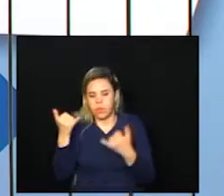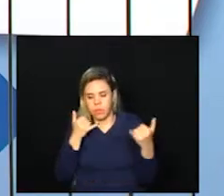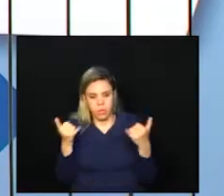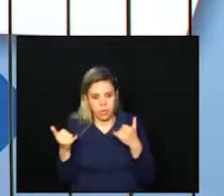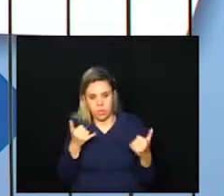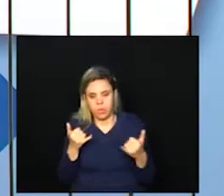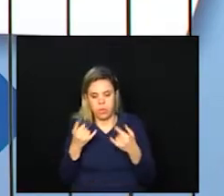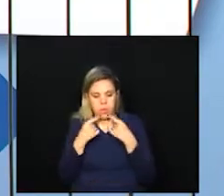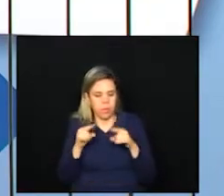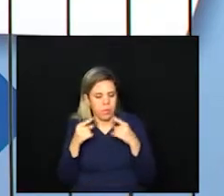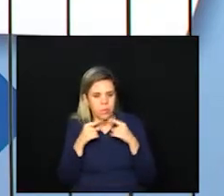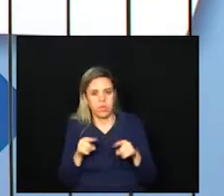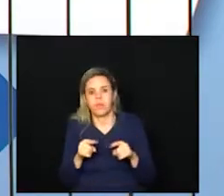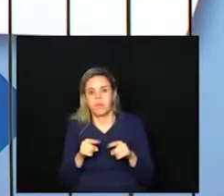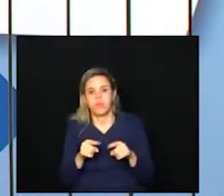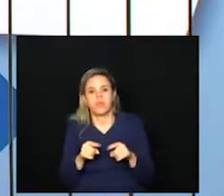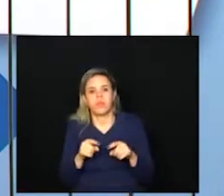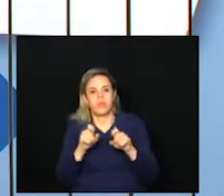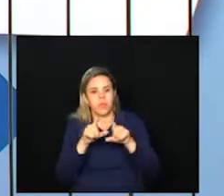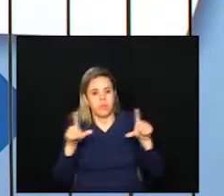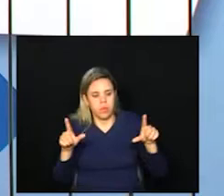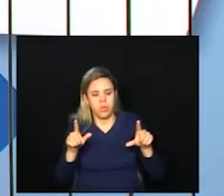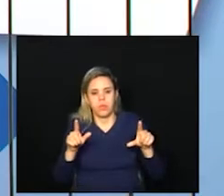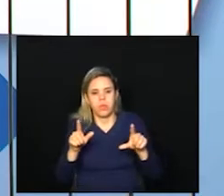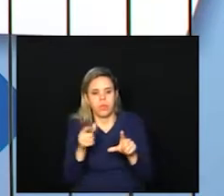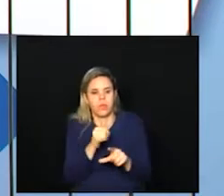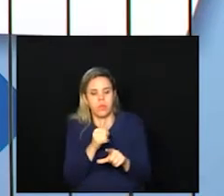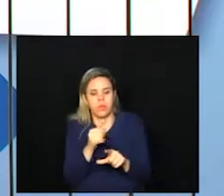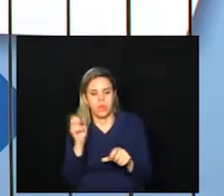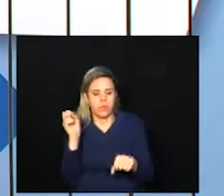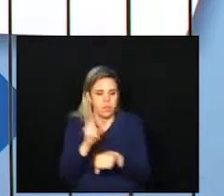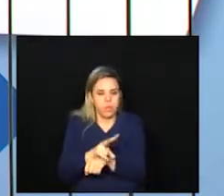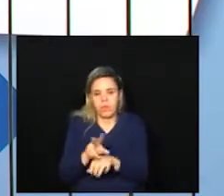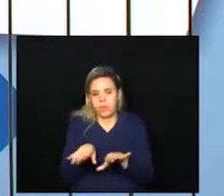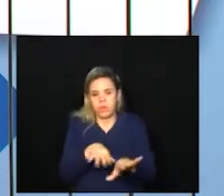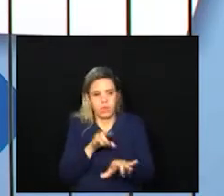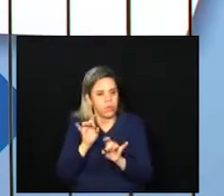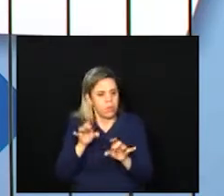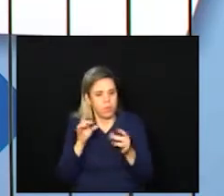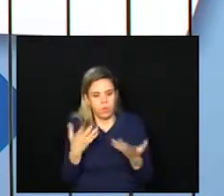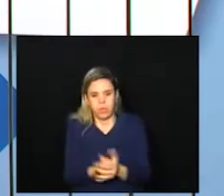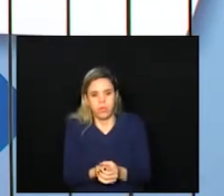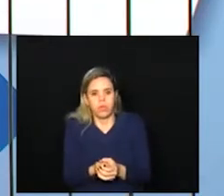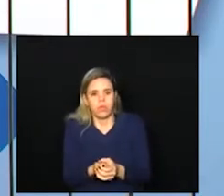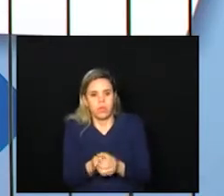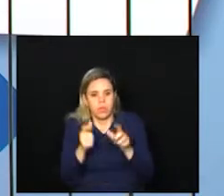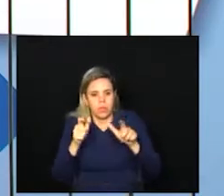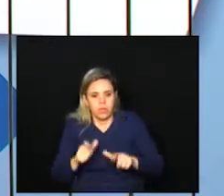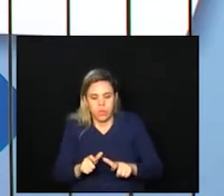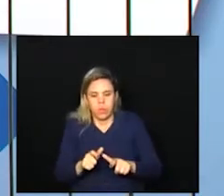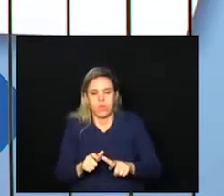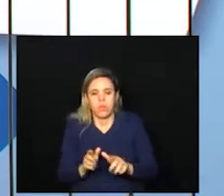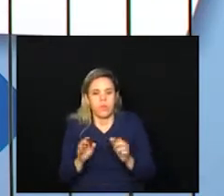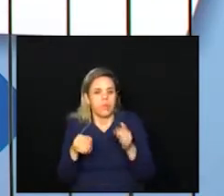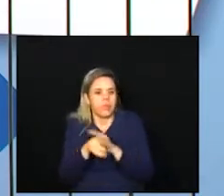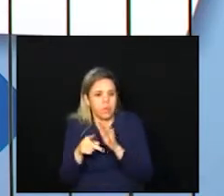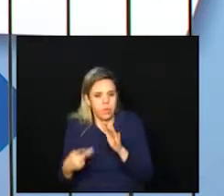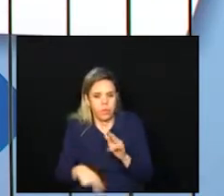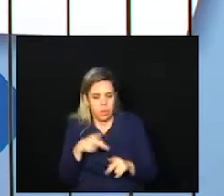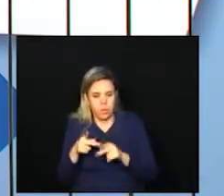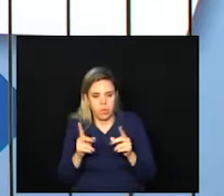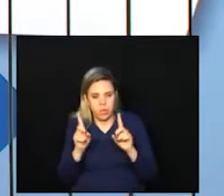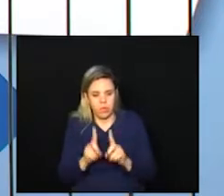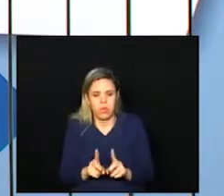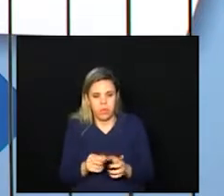para reclamações nas placas sinalizadoras de vagas especiais em estacionamento destinado a pessoas